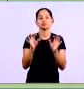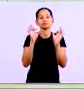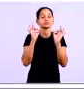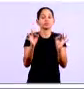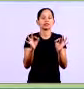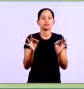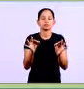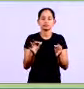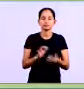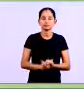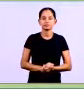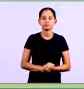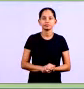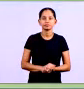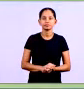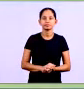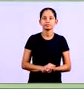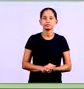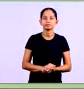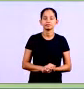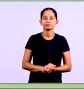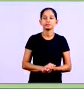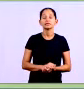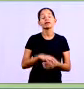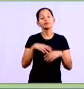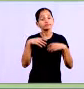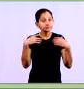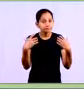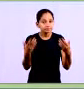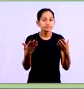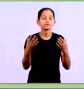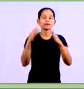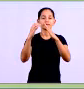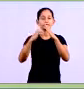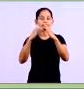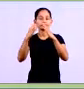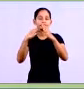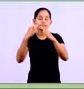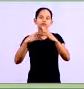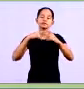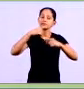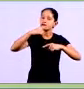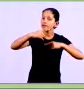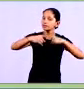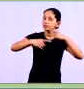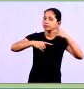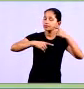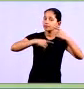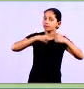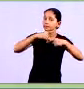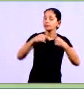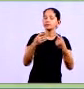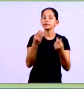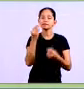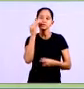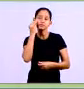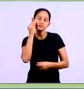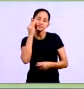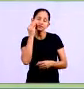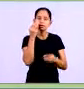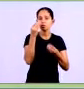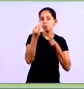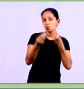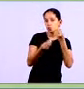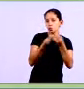Beleza? Vamos lá. E se essa mesma empresa, fosse do Simples Nacional, a gente vai começar a desenhar.